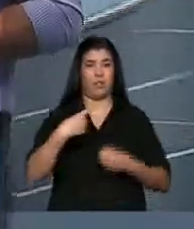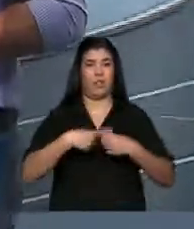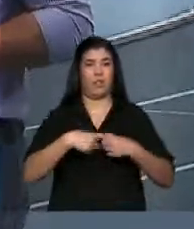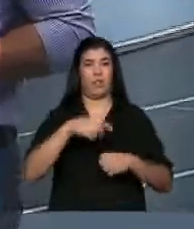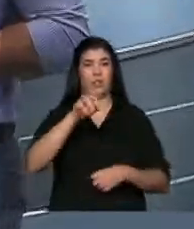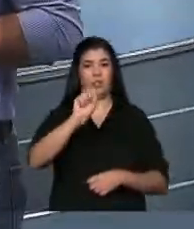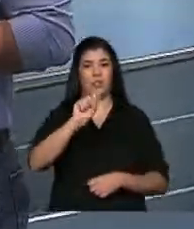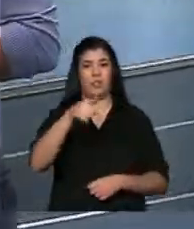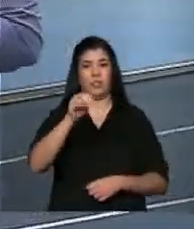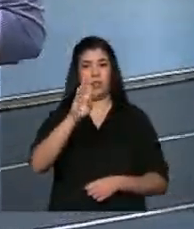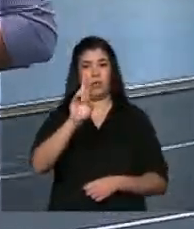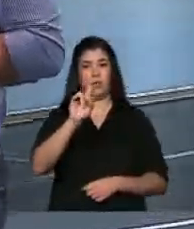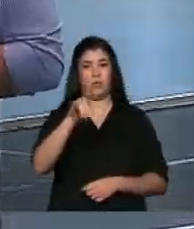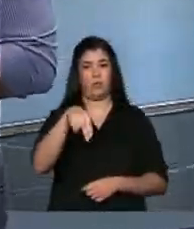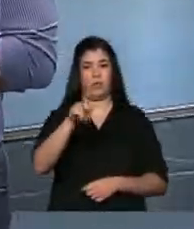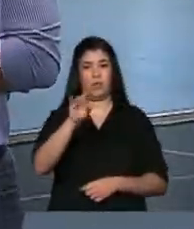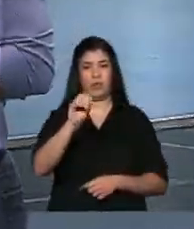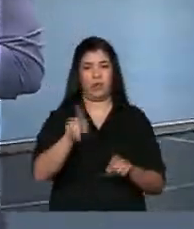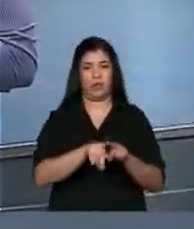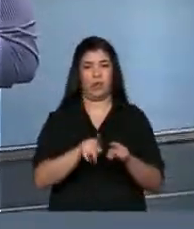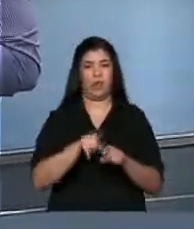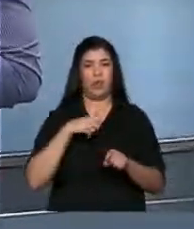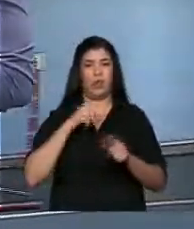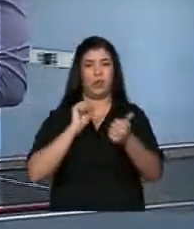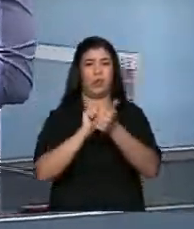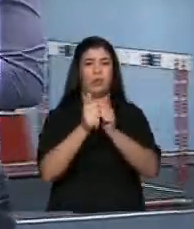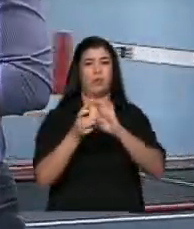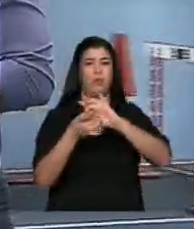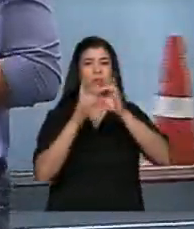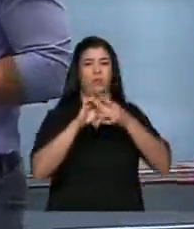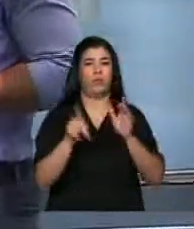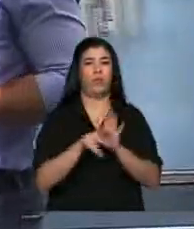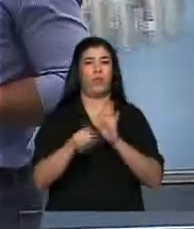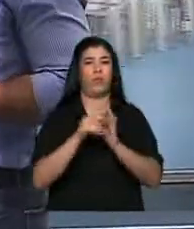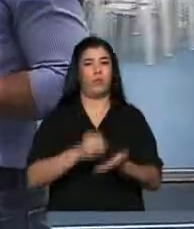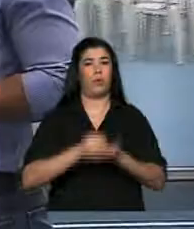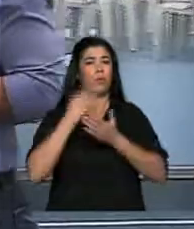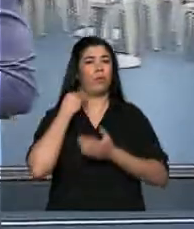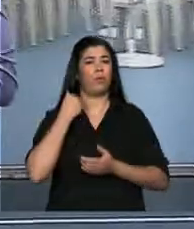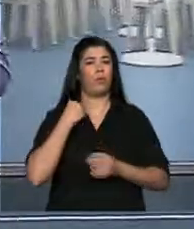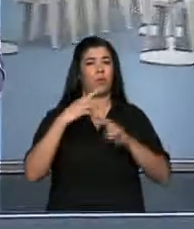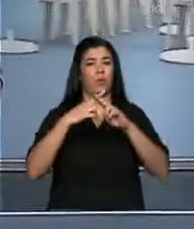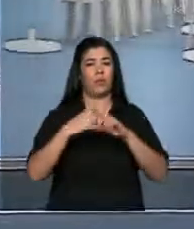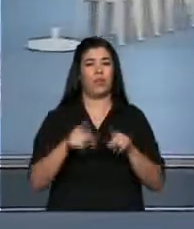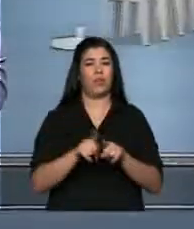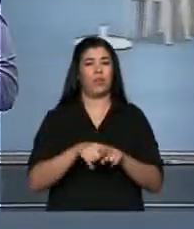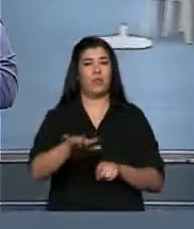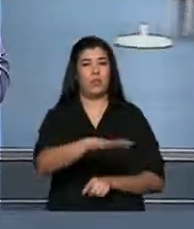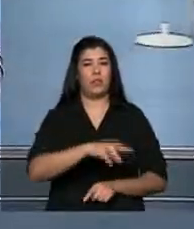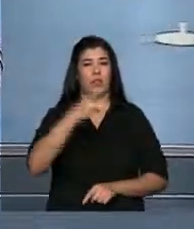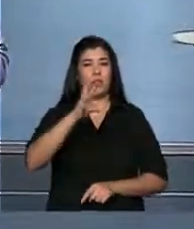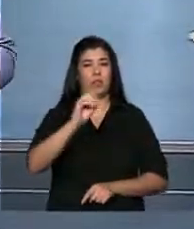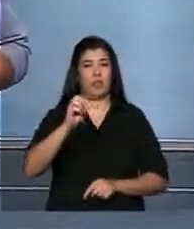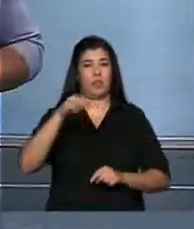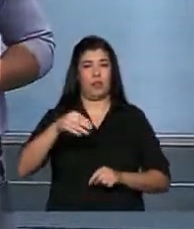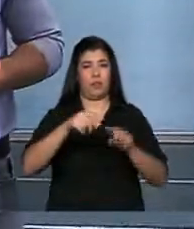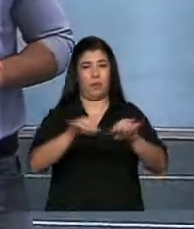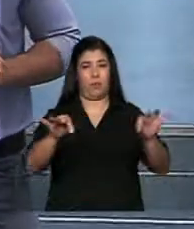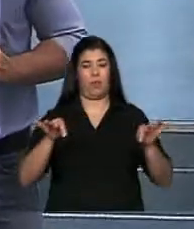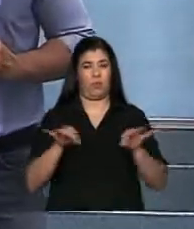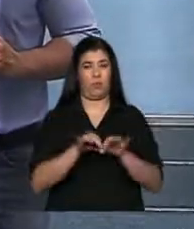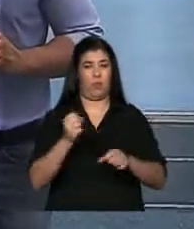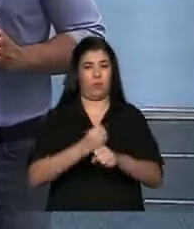na preparação para os Jogos Olímpicos. É a Arena Caixa, um complexo de 30 mil metros quadrados de área construída e um dos